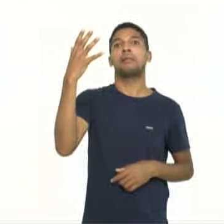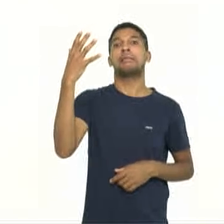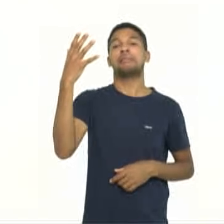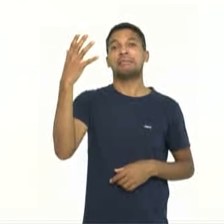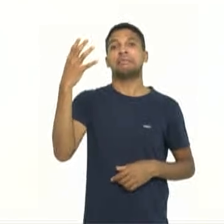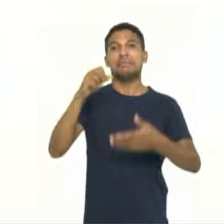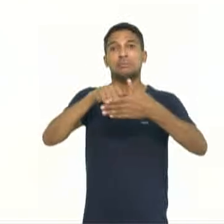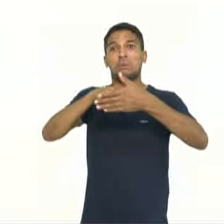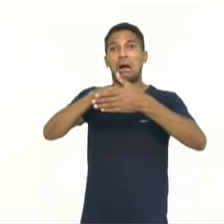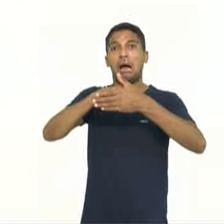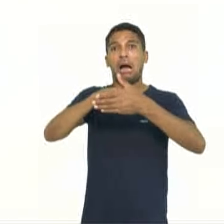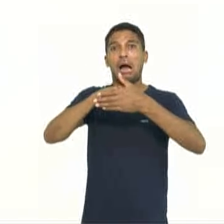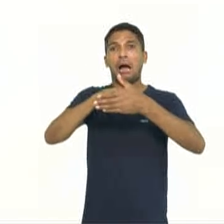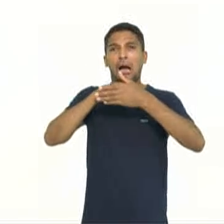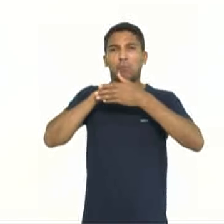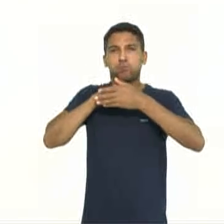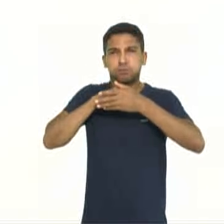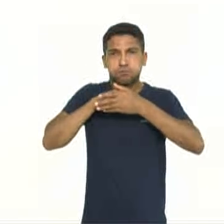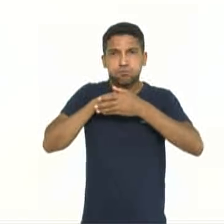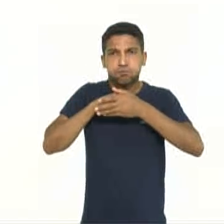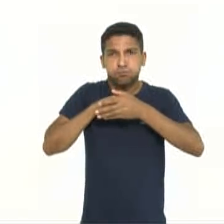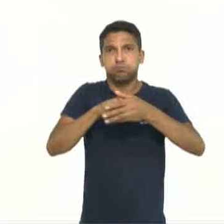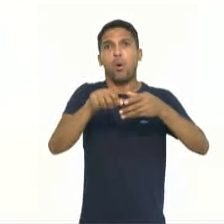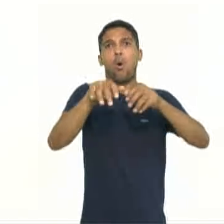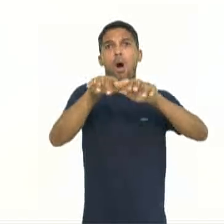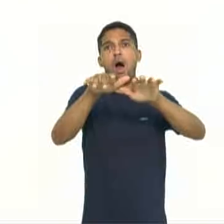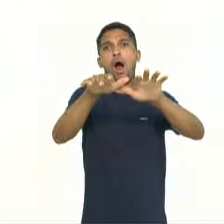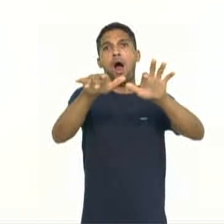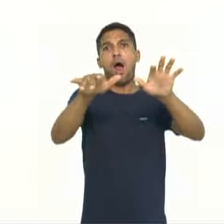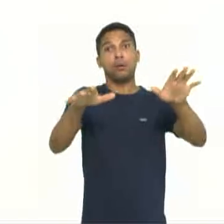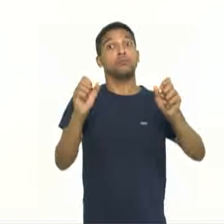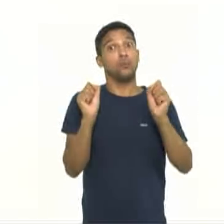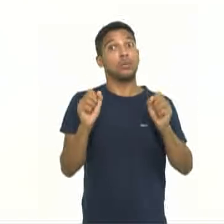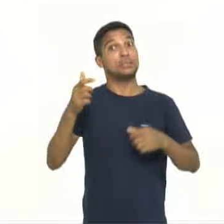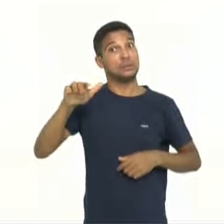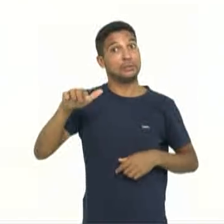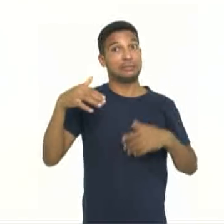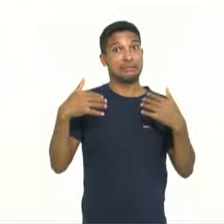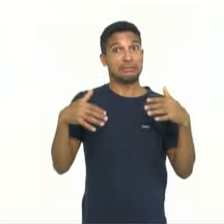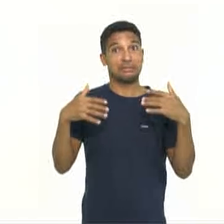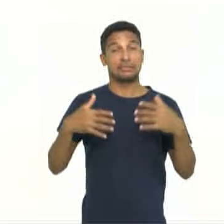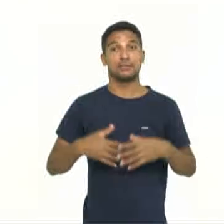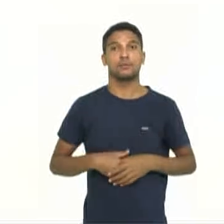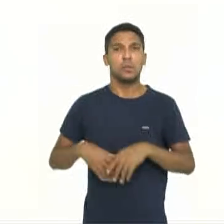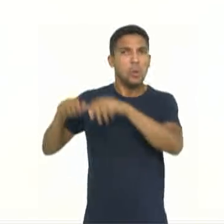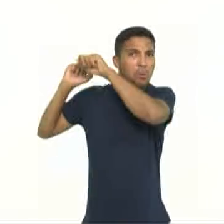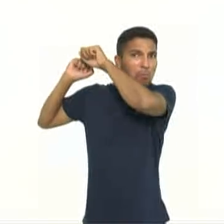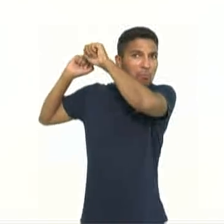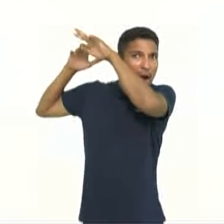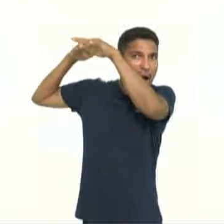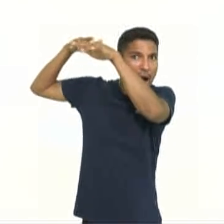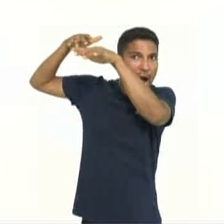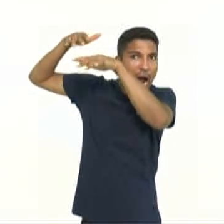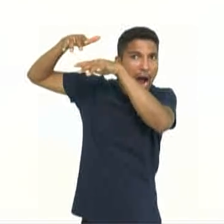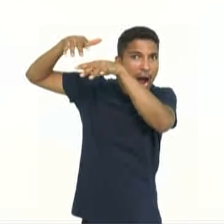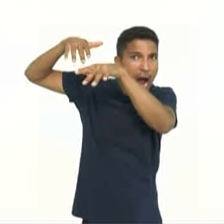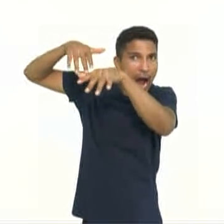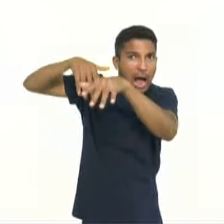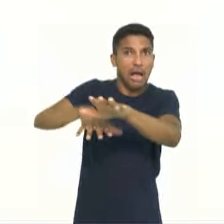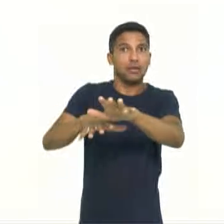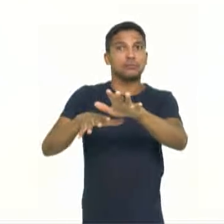semelhantes, né? Então, a gente tem aqui sublinhado para vocês, né, o verbo poder no futuro do presente, né,